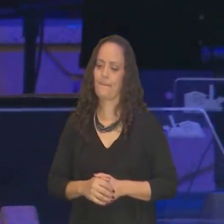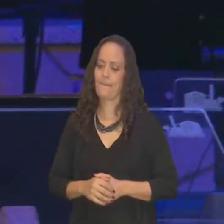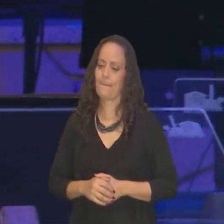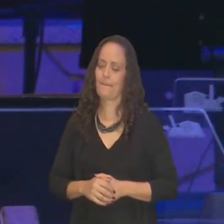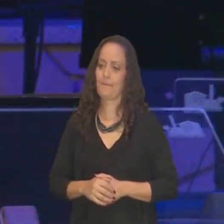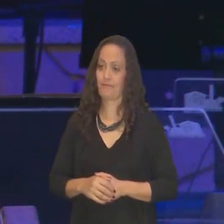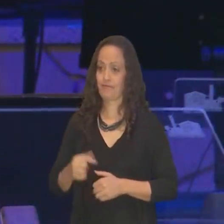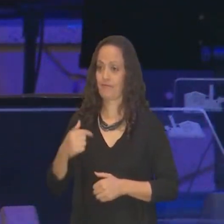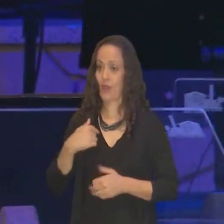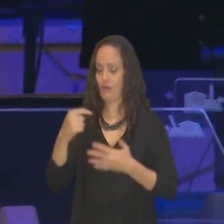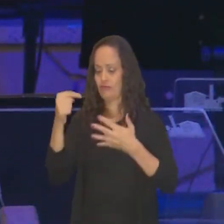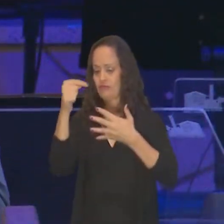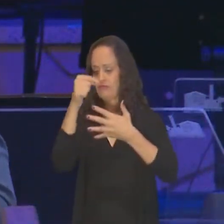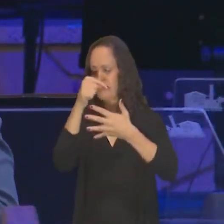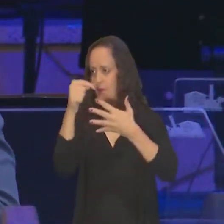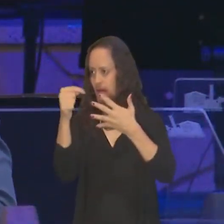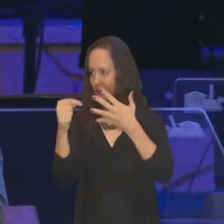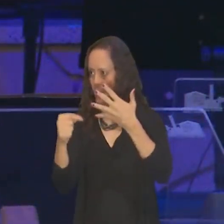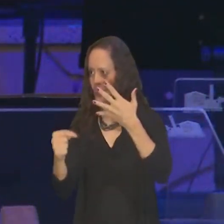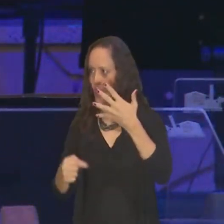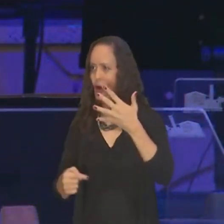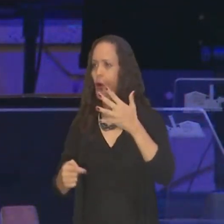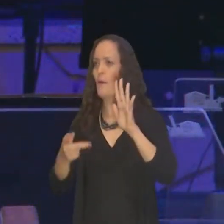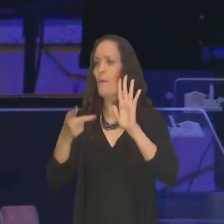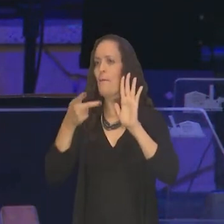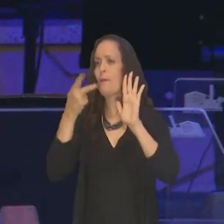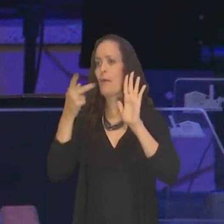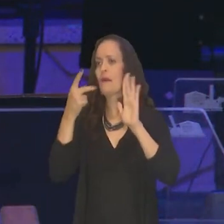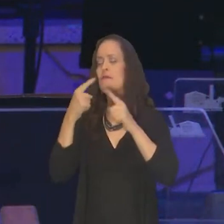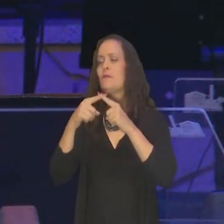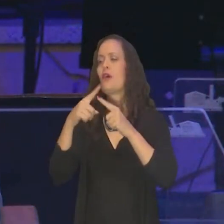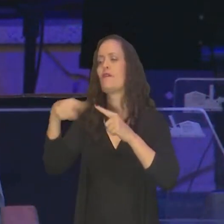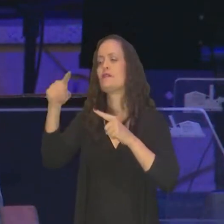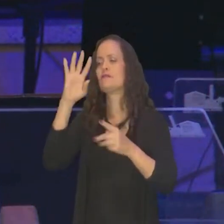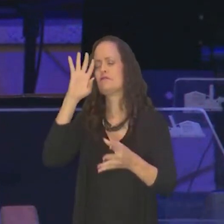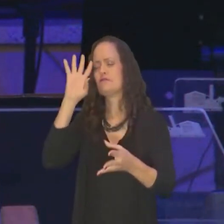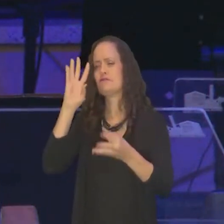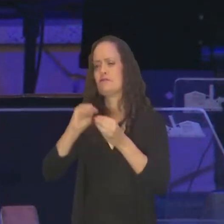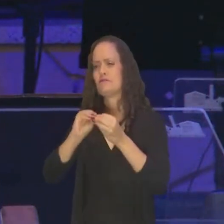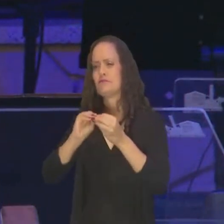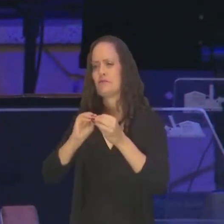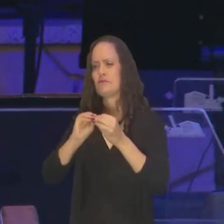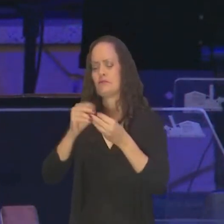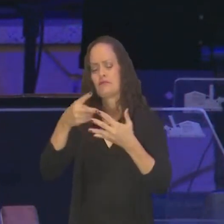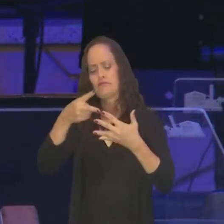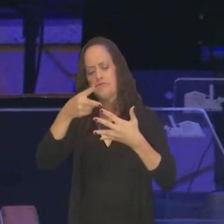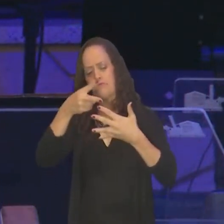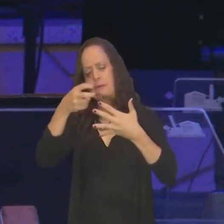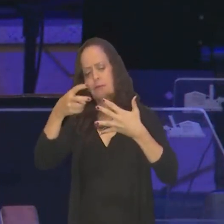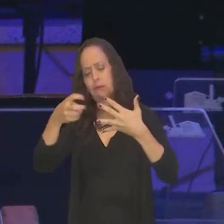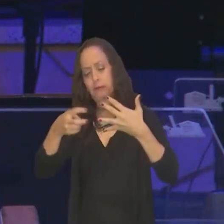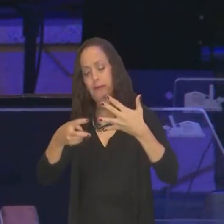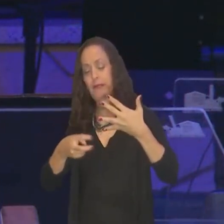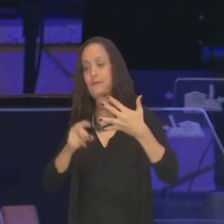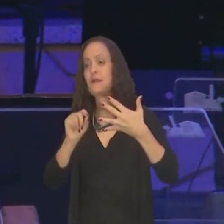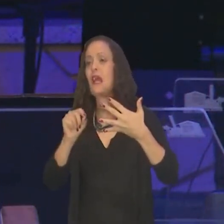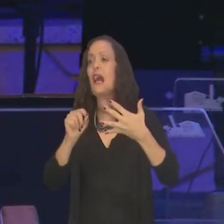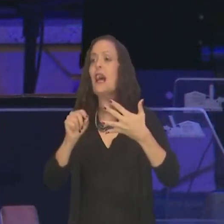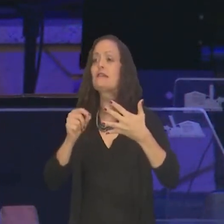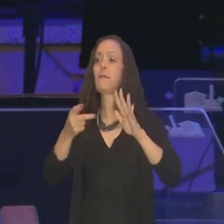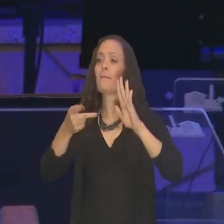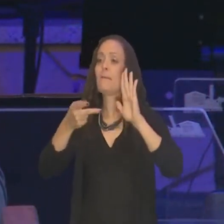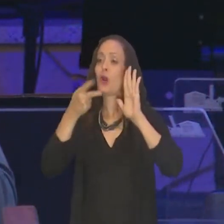Separei estas profecias para que o irmão perceba, para que você, ouvinte, perceba as